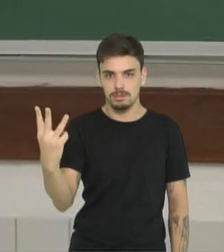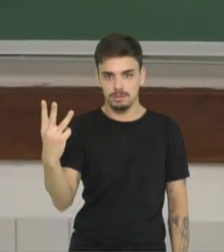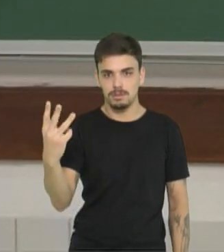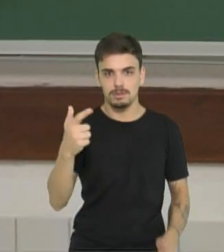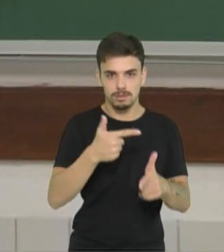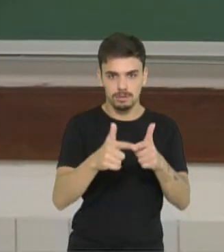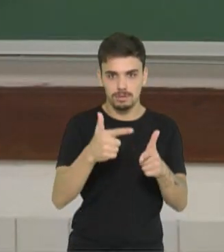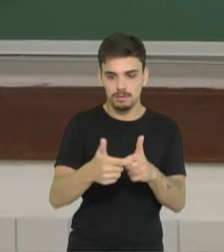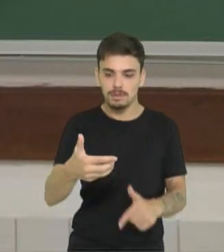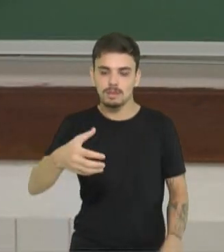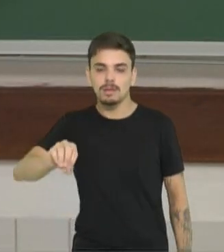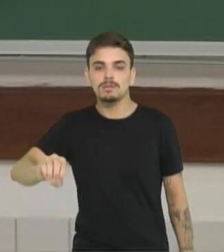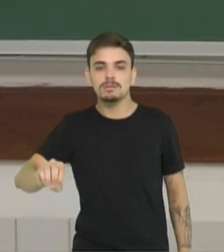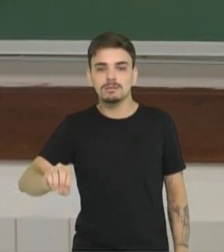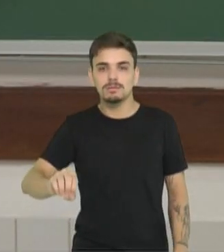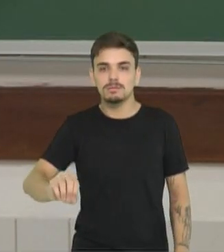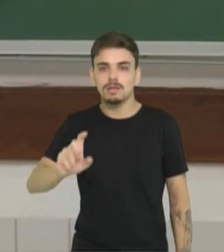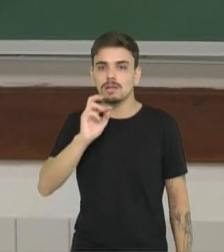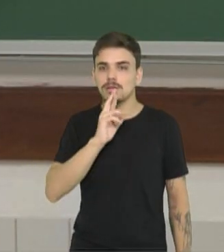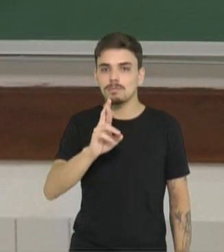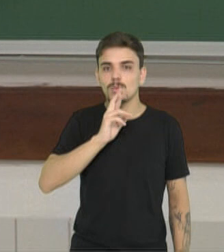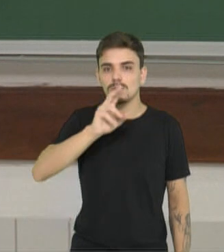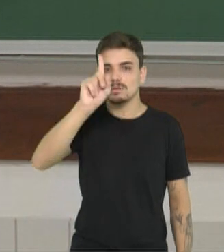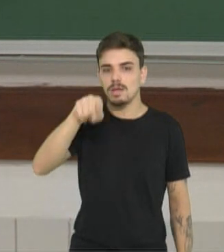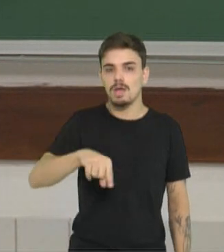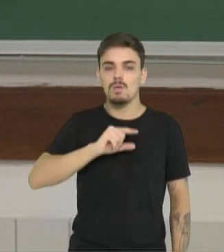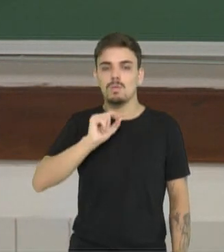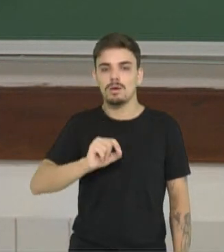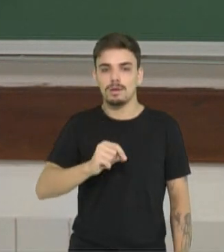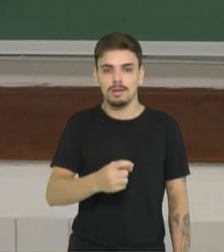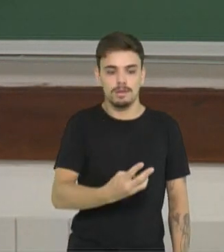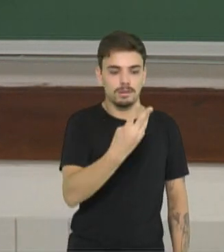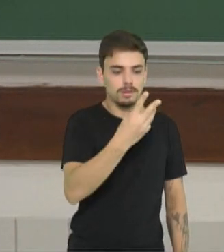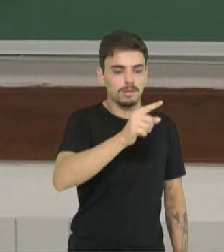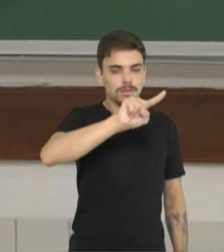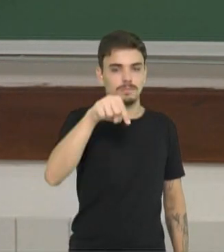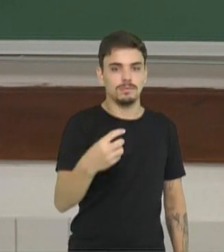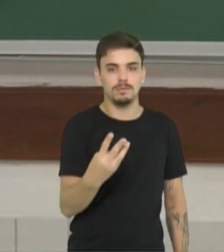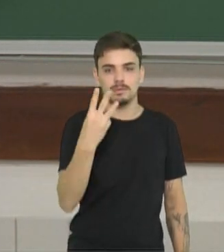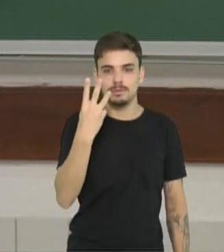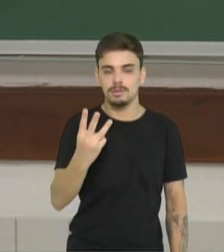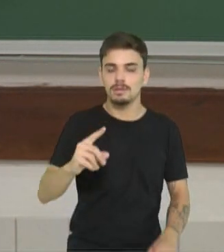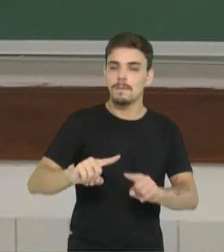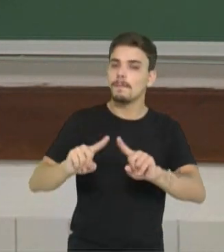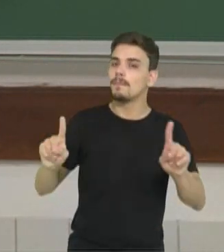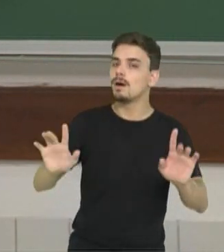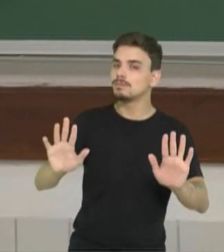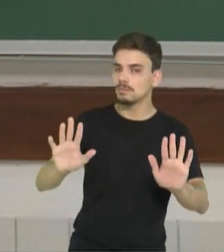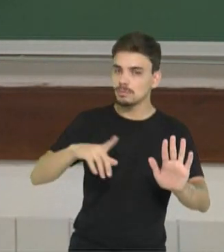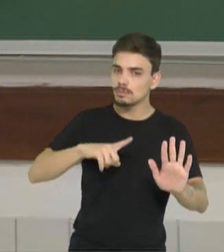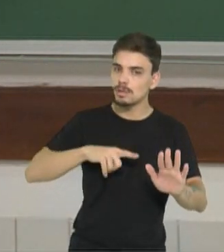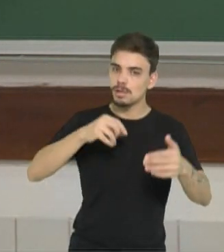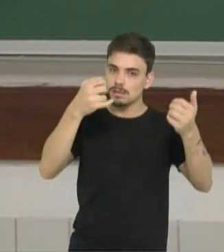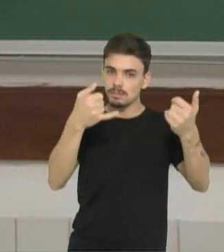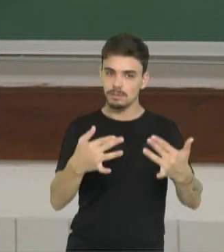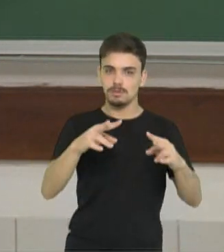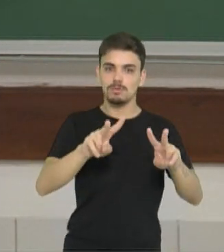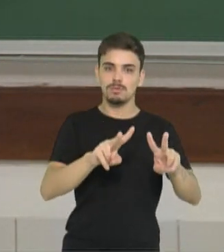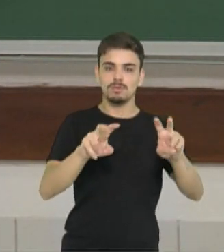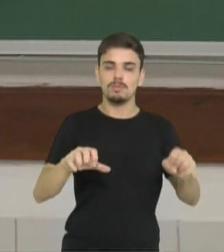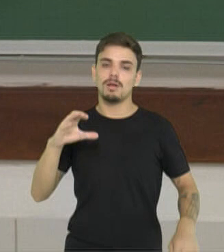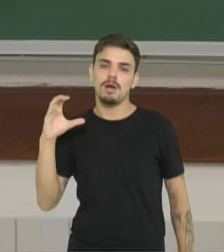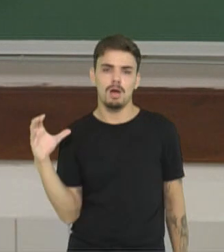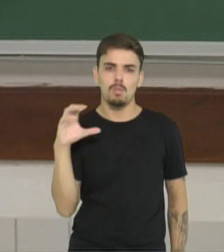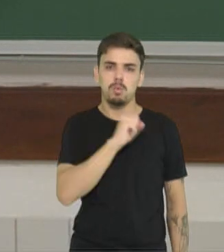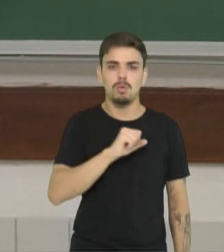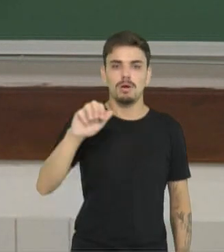33,33 dividido por 10, o resultado é 3,3. Mas estamos falando de aceleração,